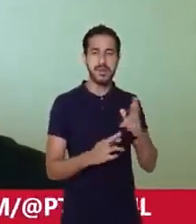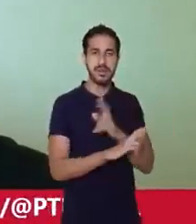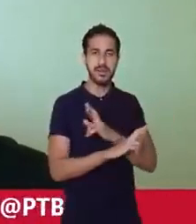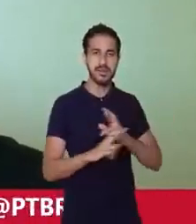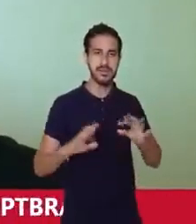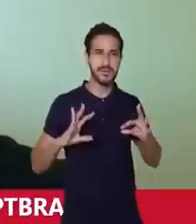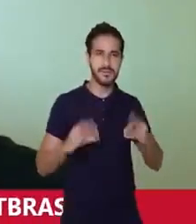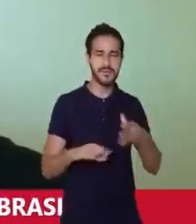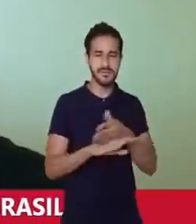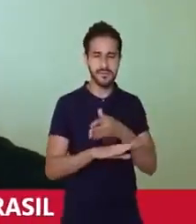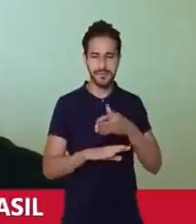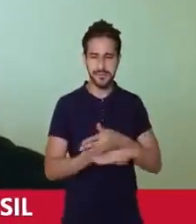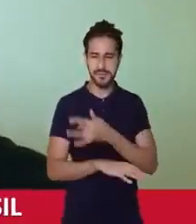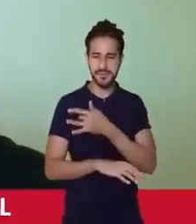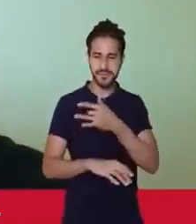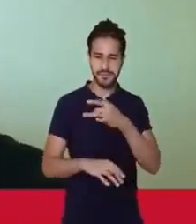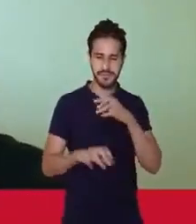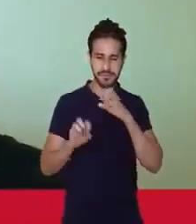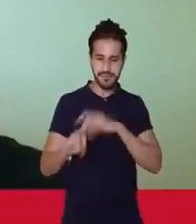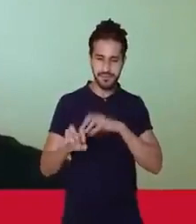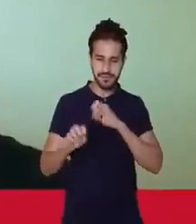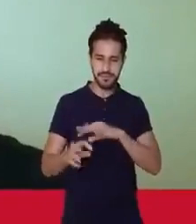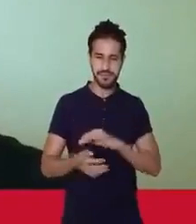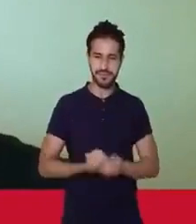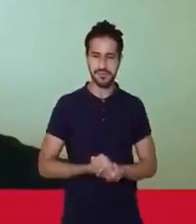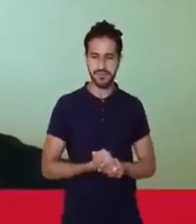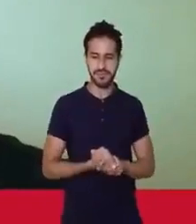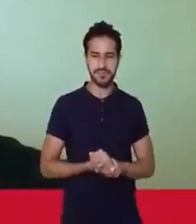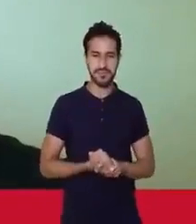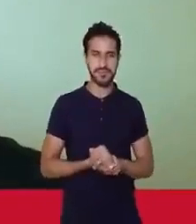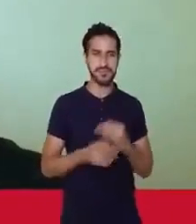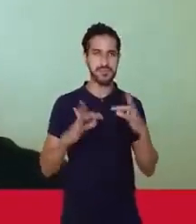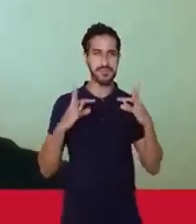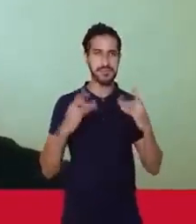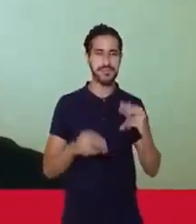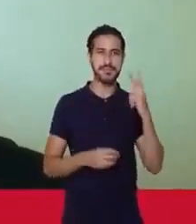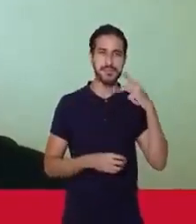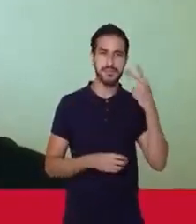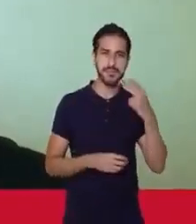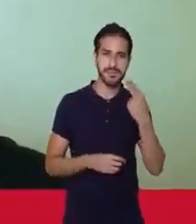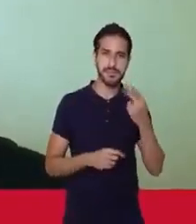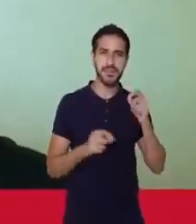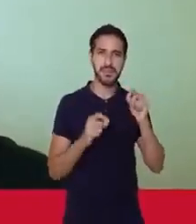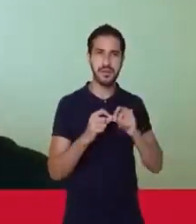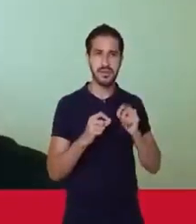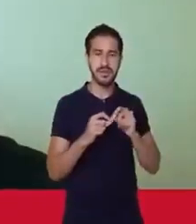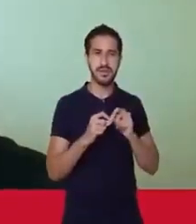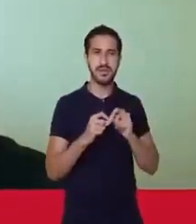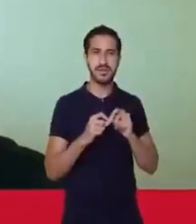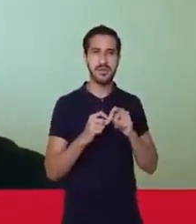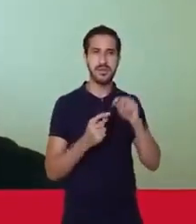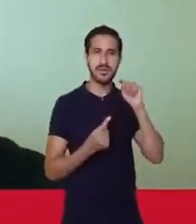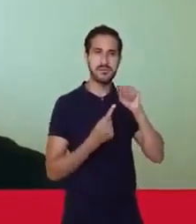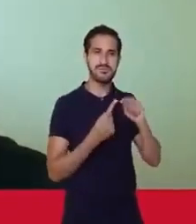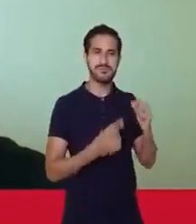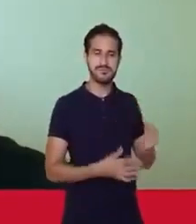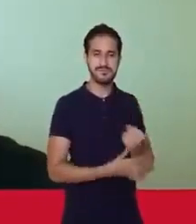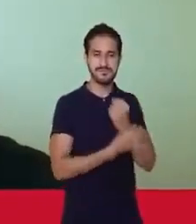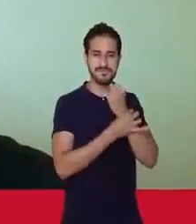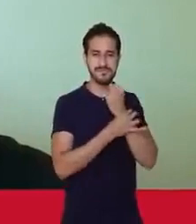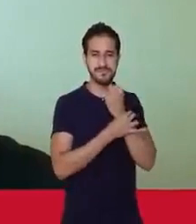acesso possível à educação com todas as políticas feitas, né, para